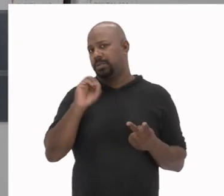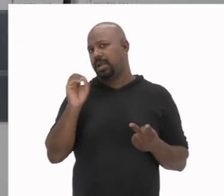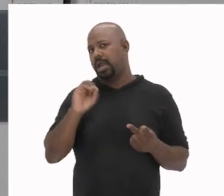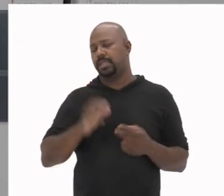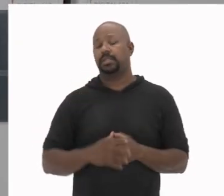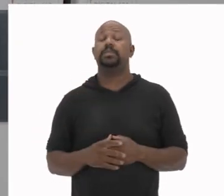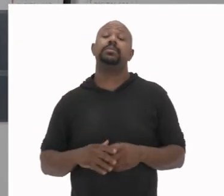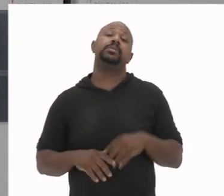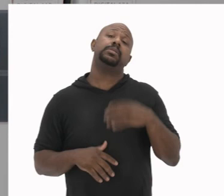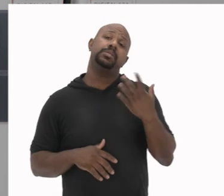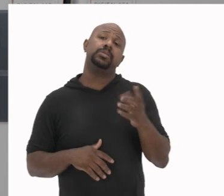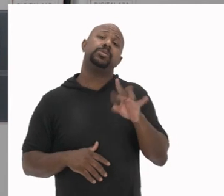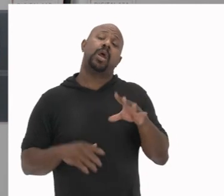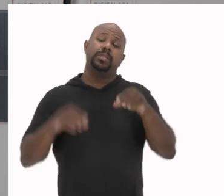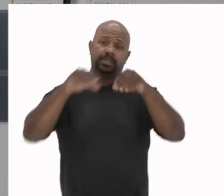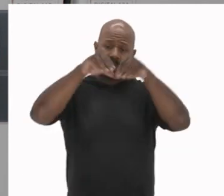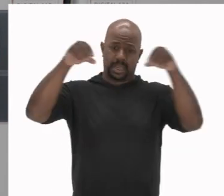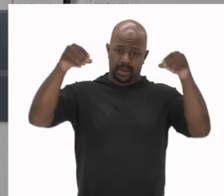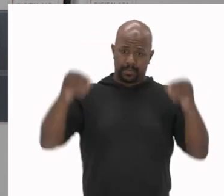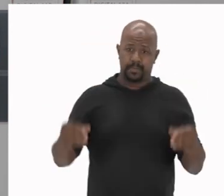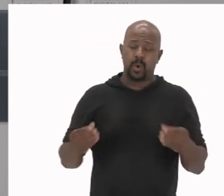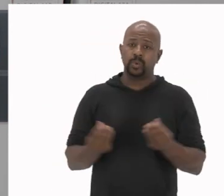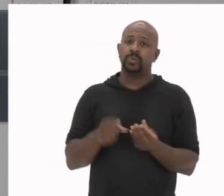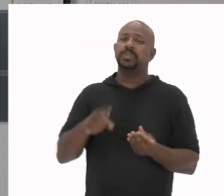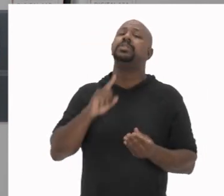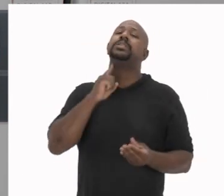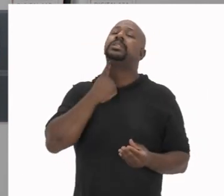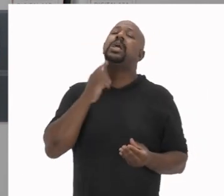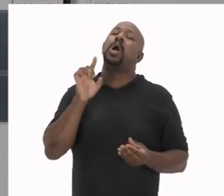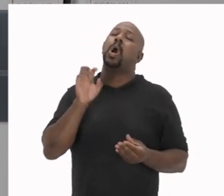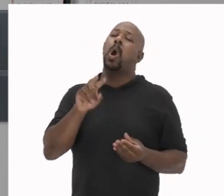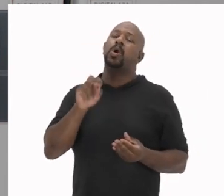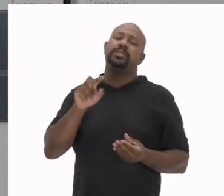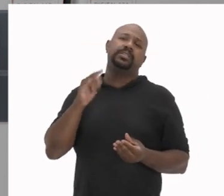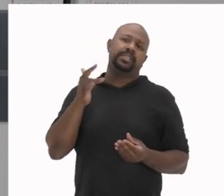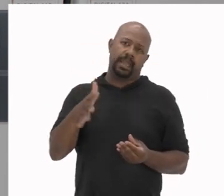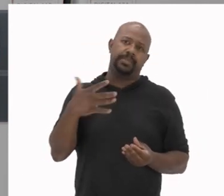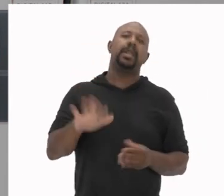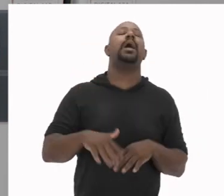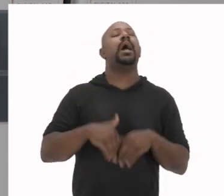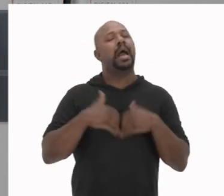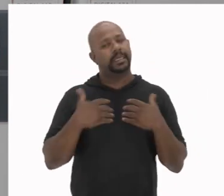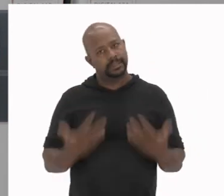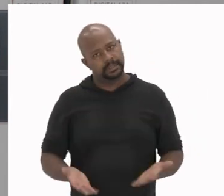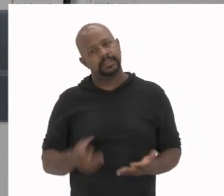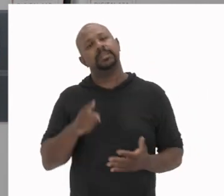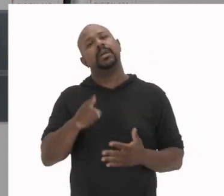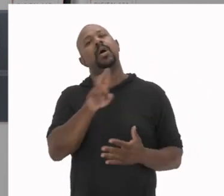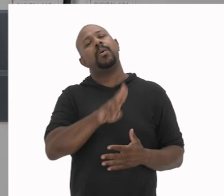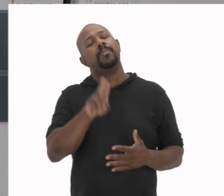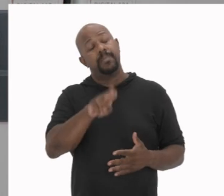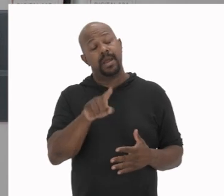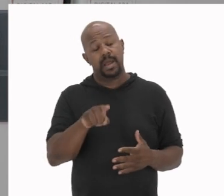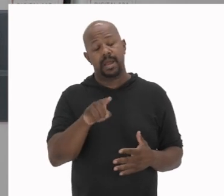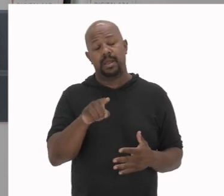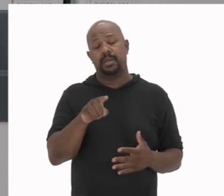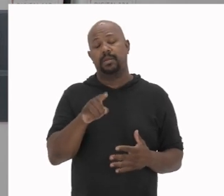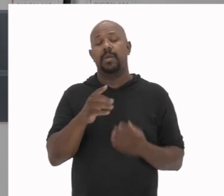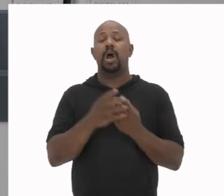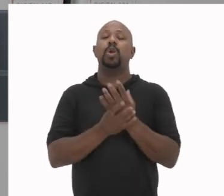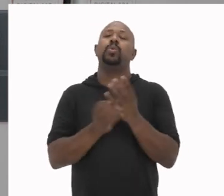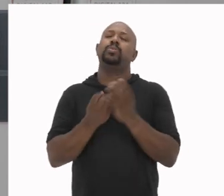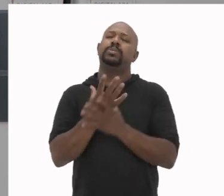objeto, ou sem nada, a não ser que a moldura esteja contaminada. Aí sim, opte ou por